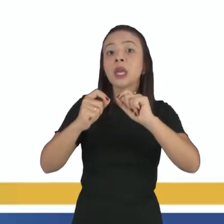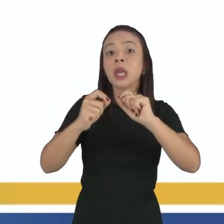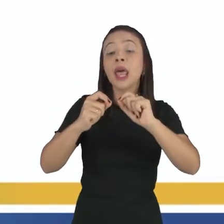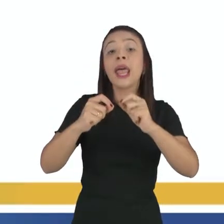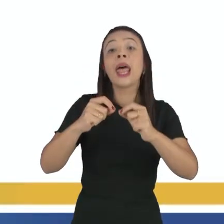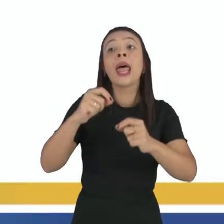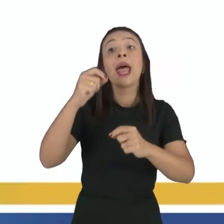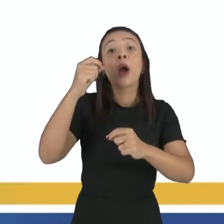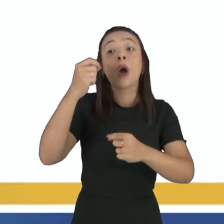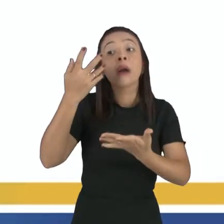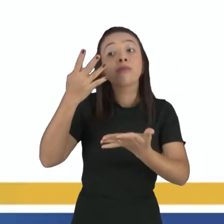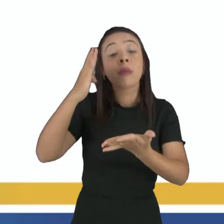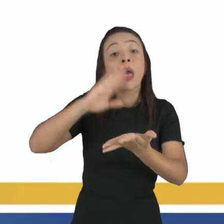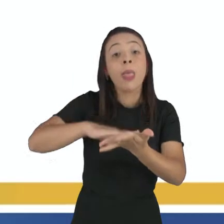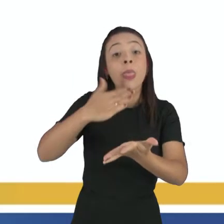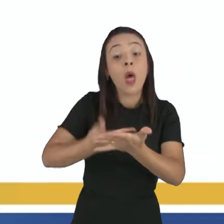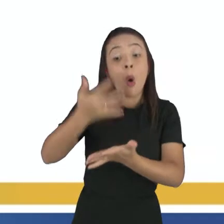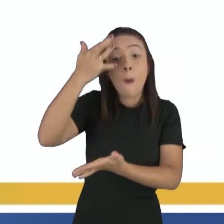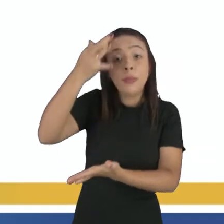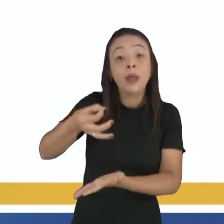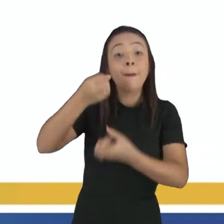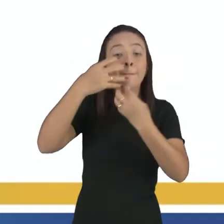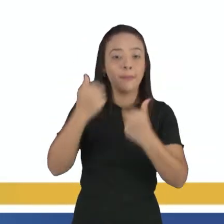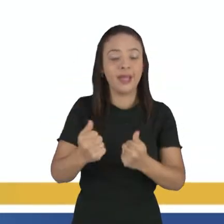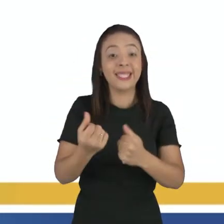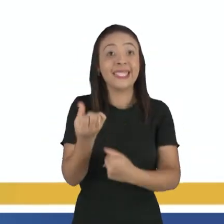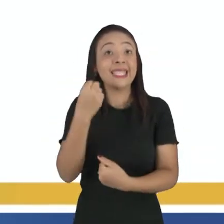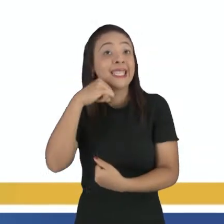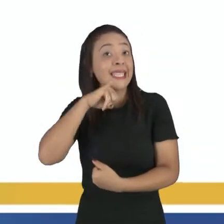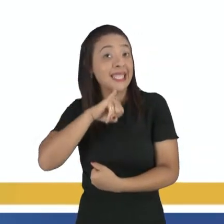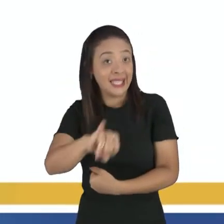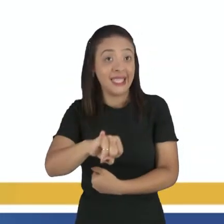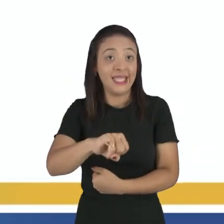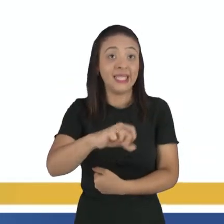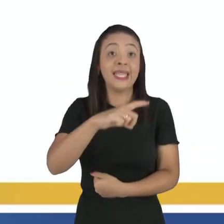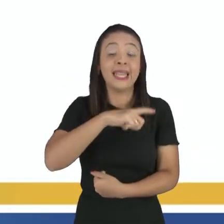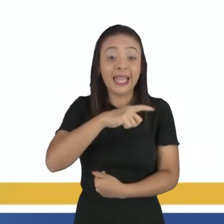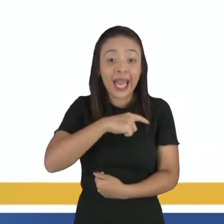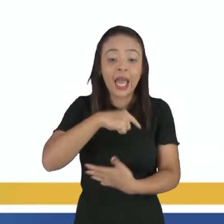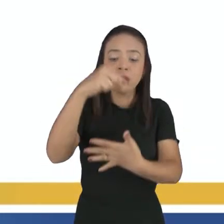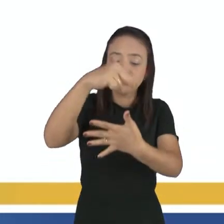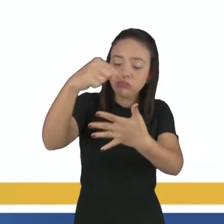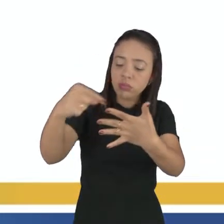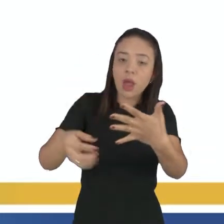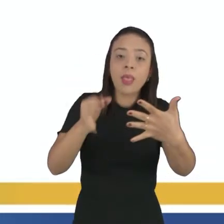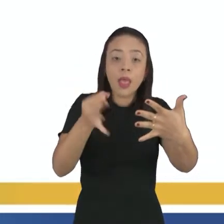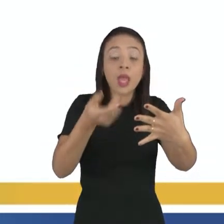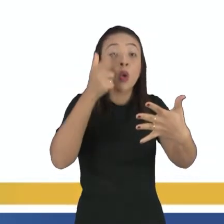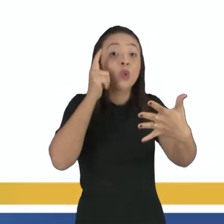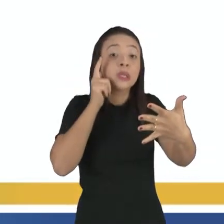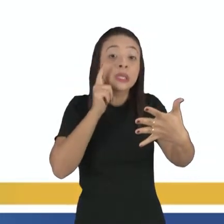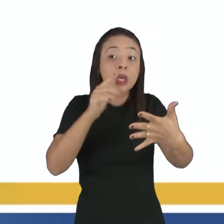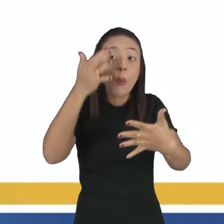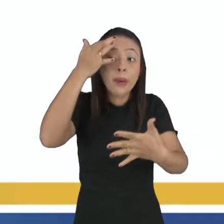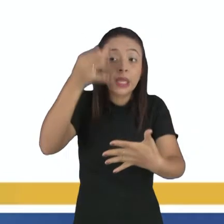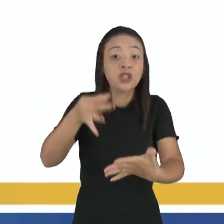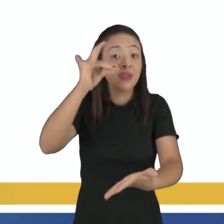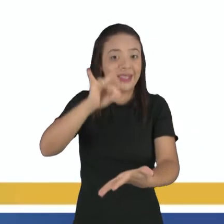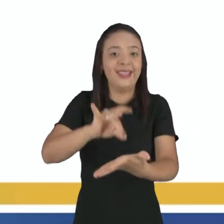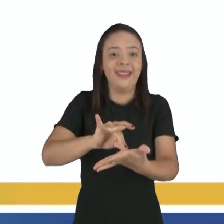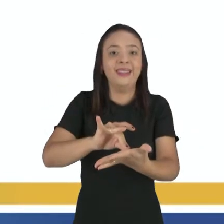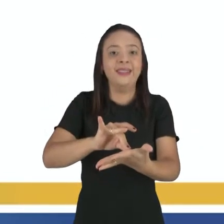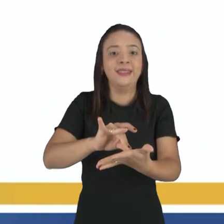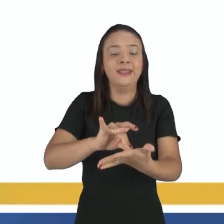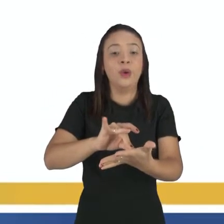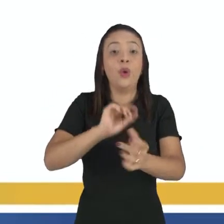e é claro se eu tiver componentes que me ajudem a entender esse texto da melhor forma essa coerência